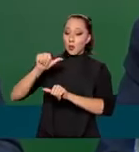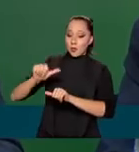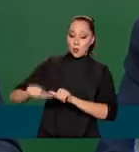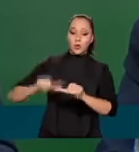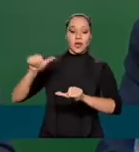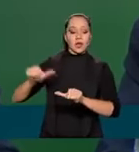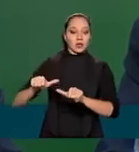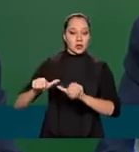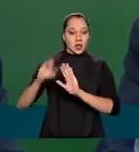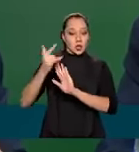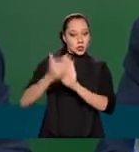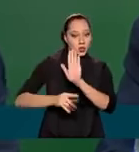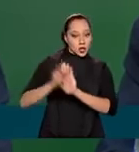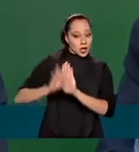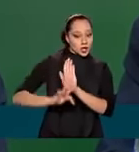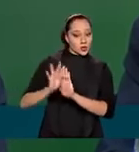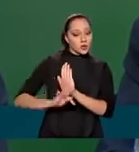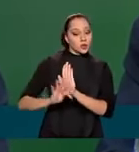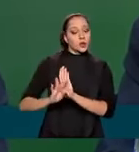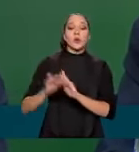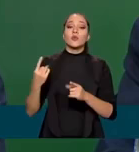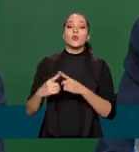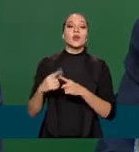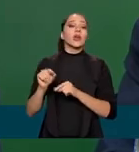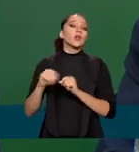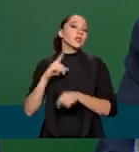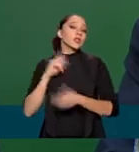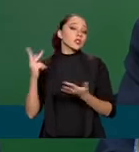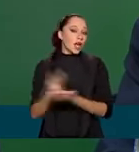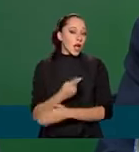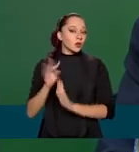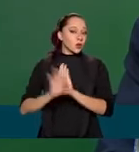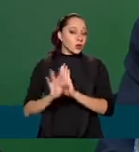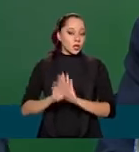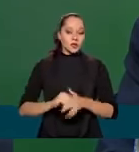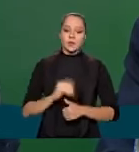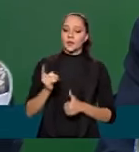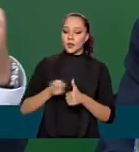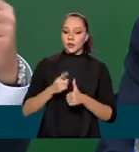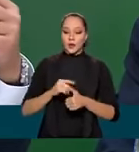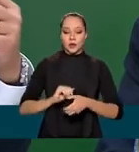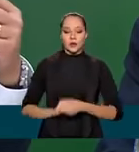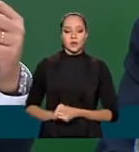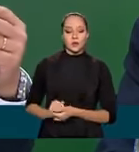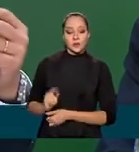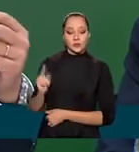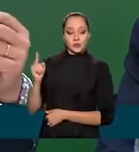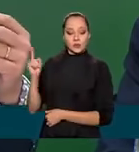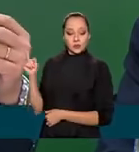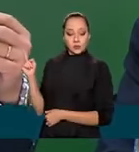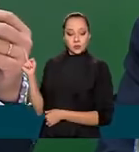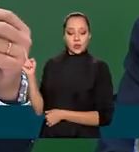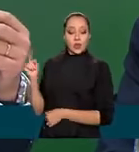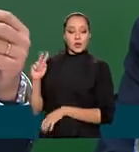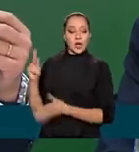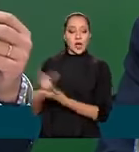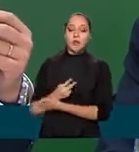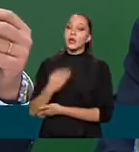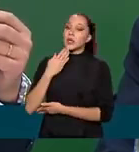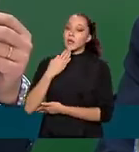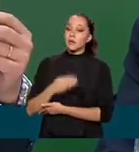do em voz porque o que é que está de errado no e voz primeiro o fato de que